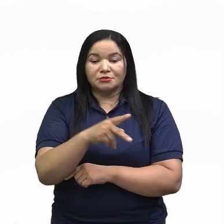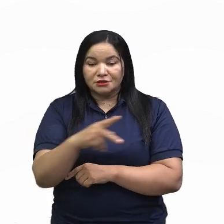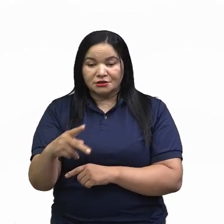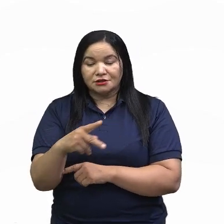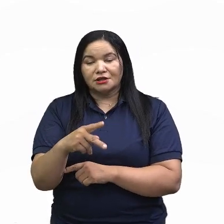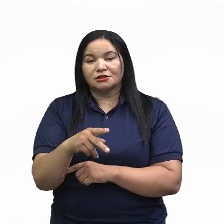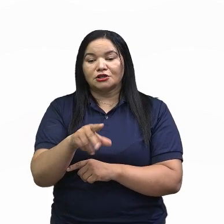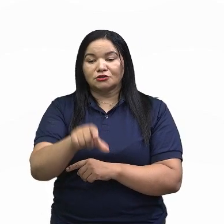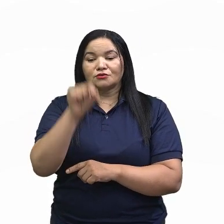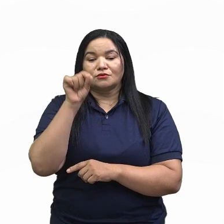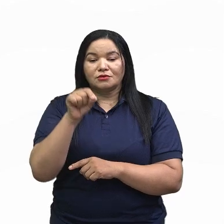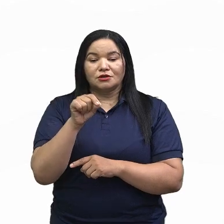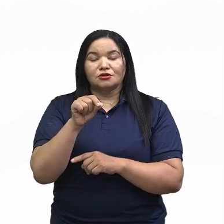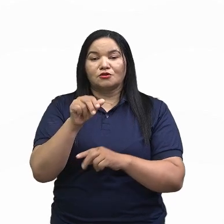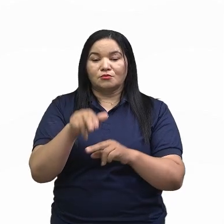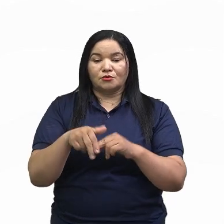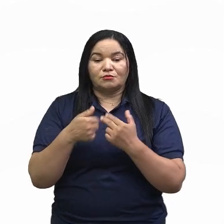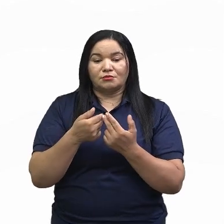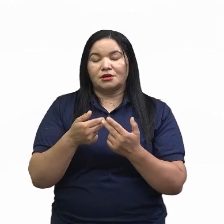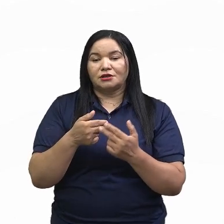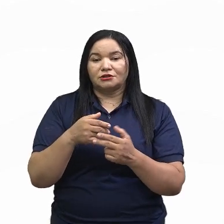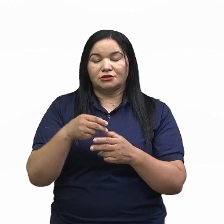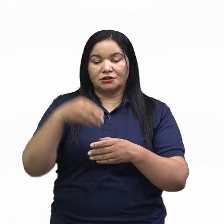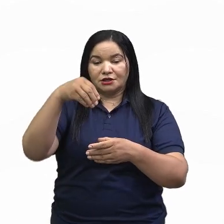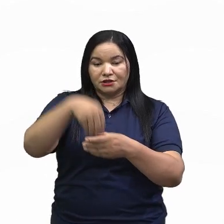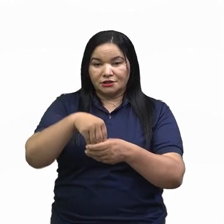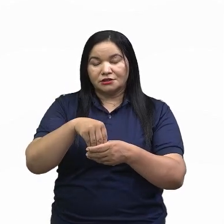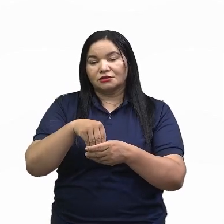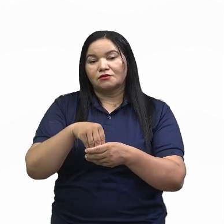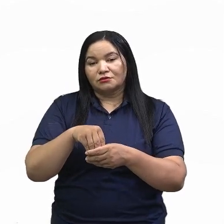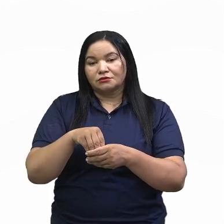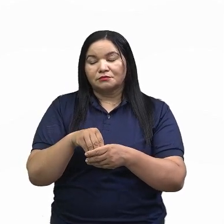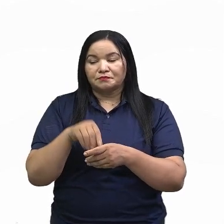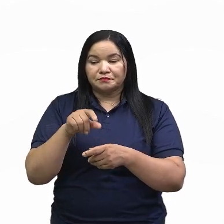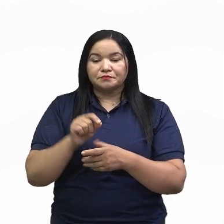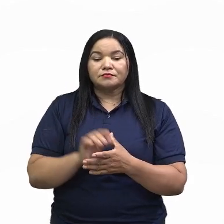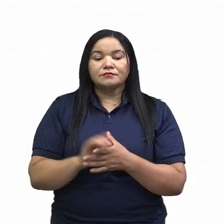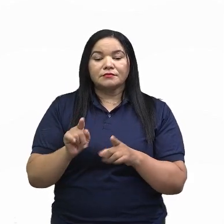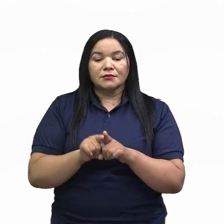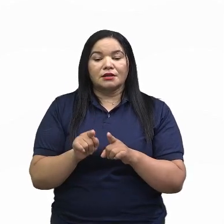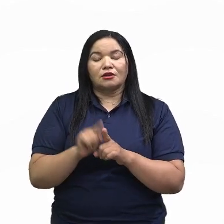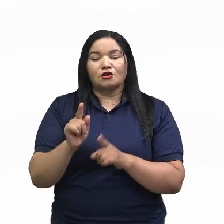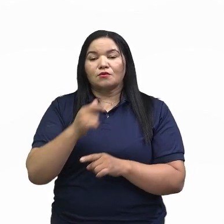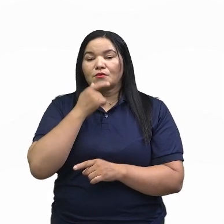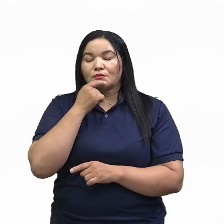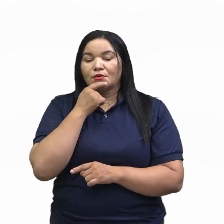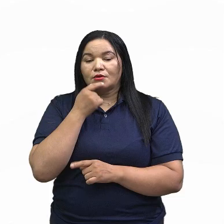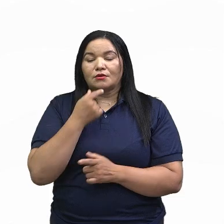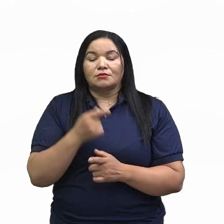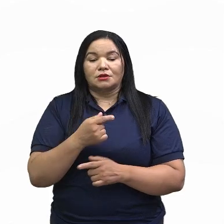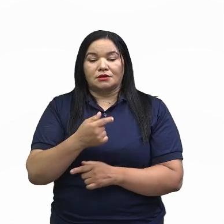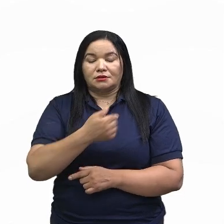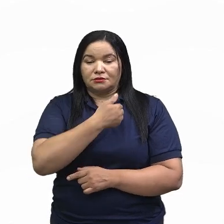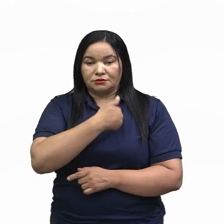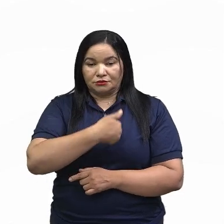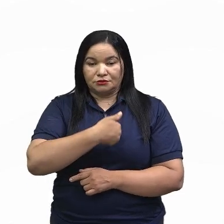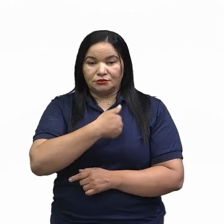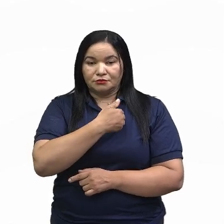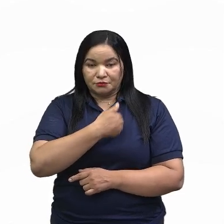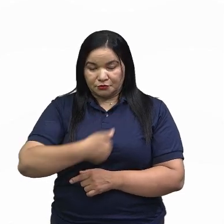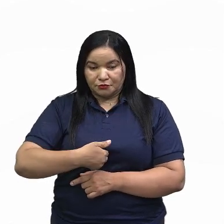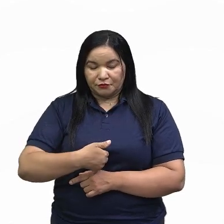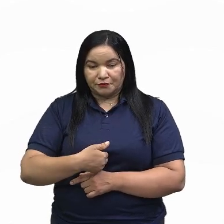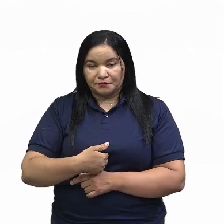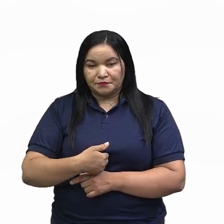de eleições indiretas. A vitória nessas eleições coube a Getúlio Vargas. Então aqui você tem